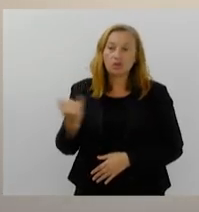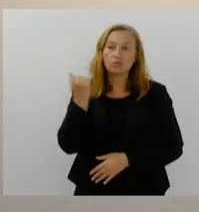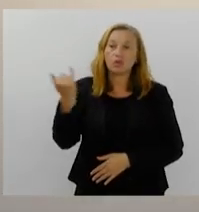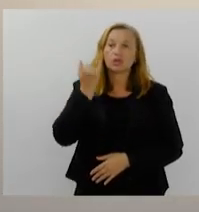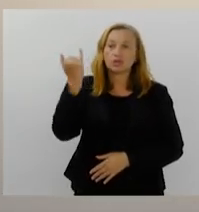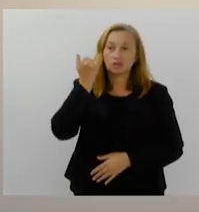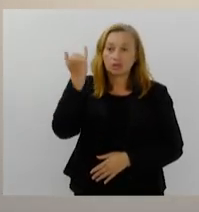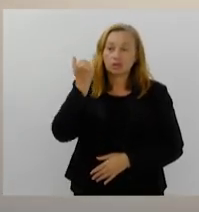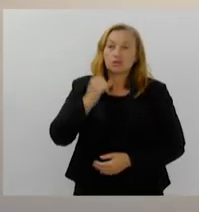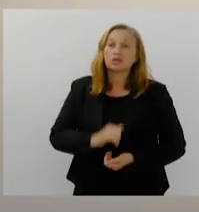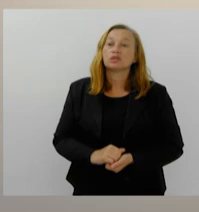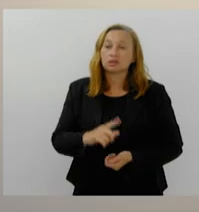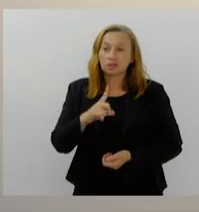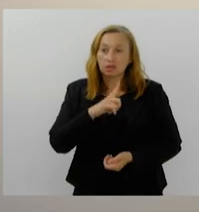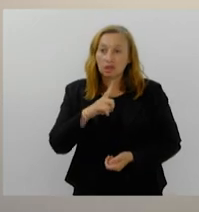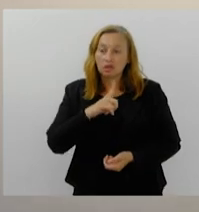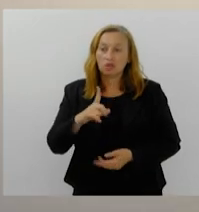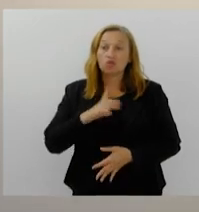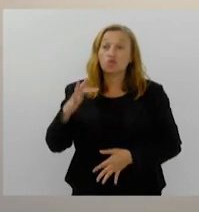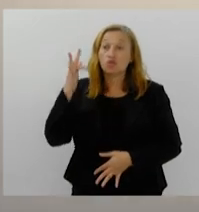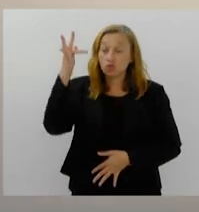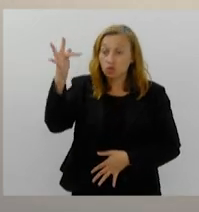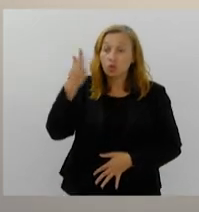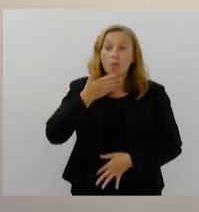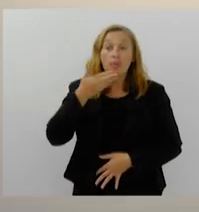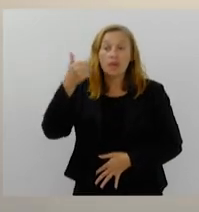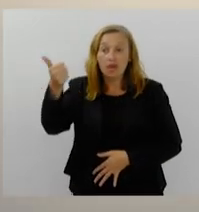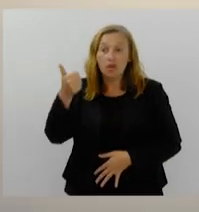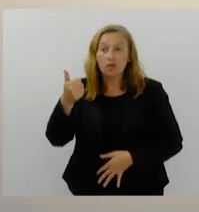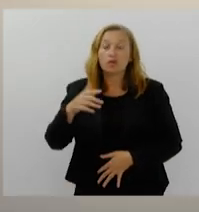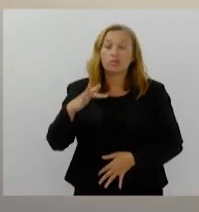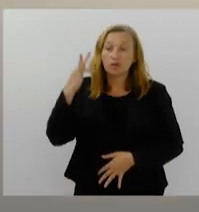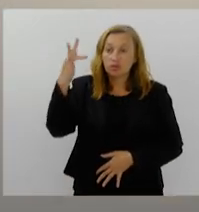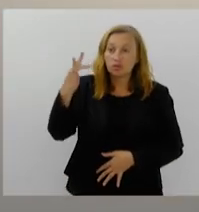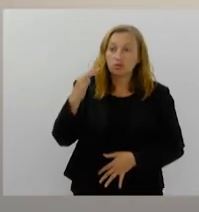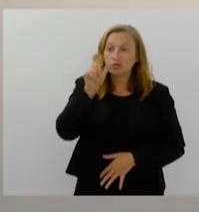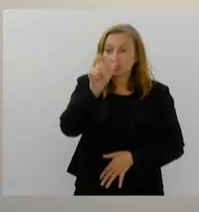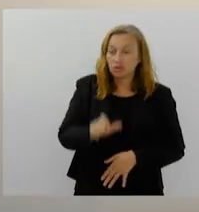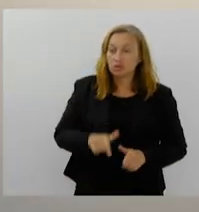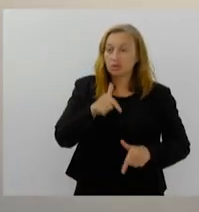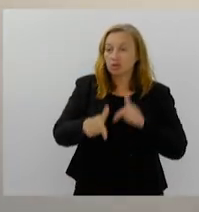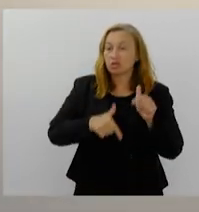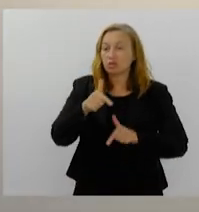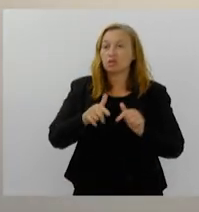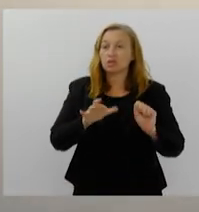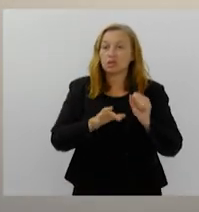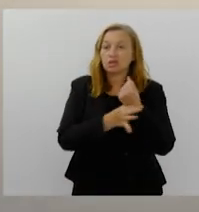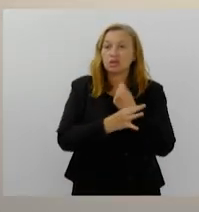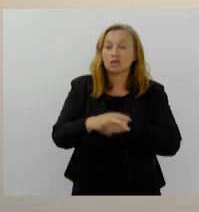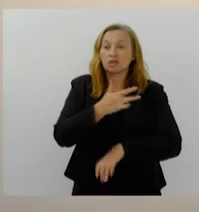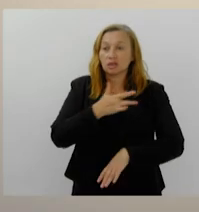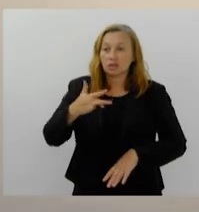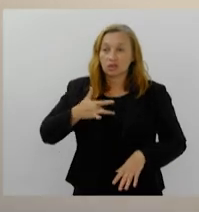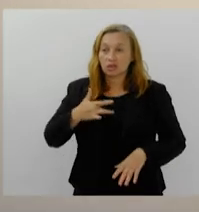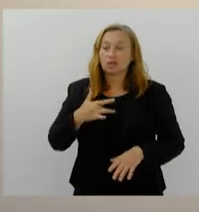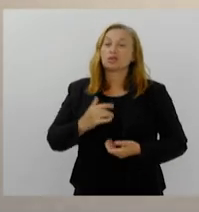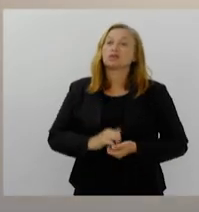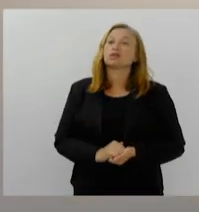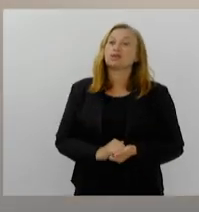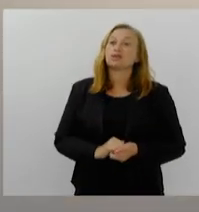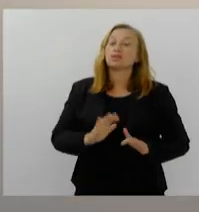importância para que tenhamos um futuro melhor para os futuros trabalhadores com segurança e saúde quando